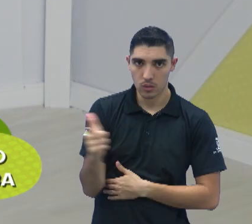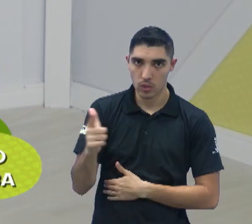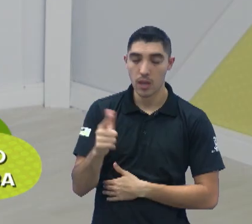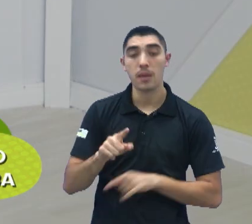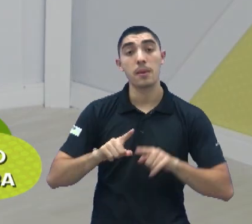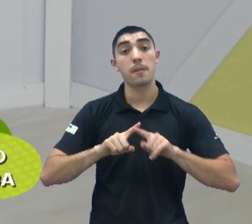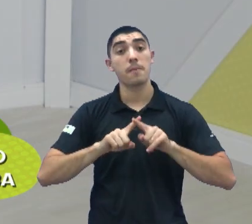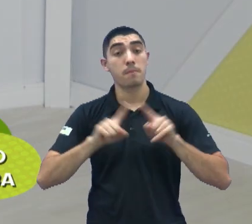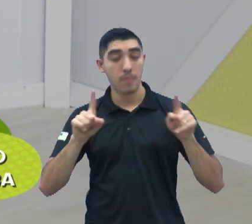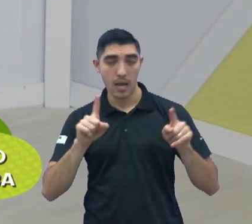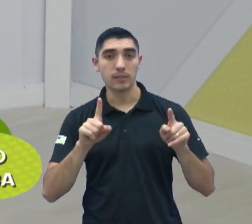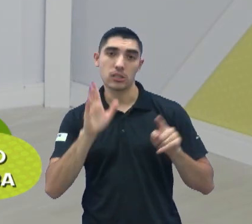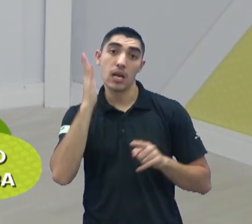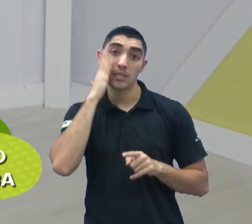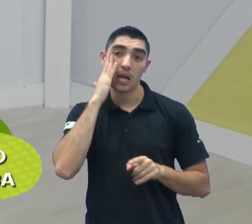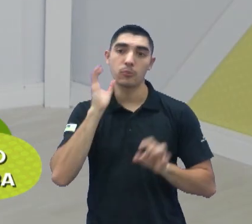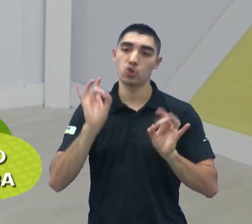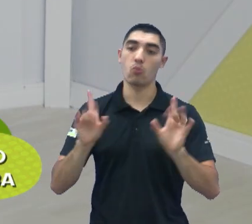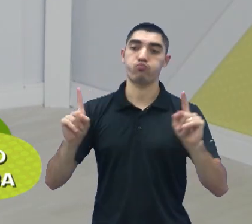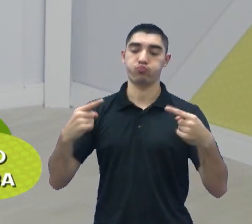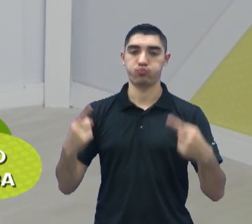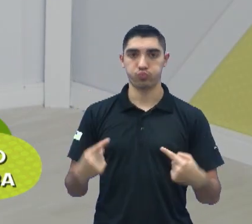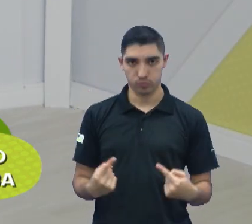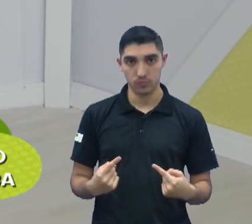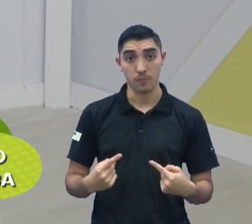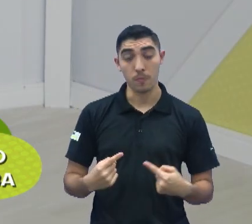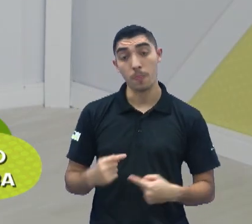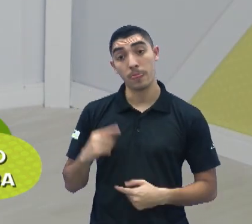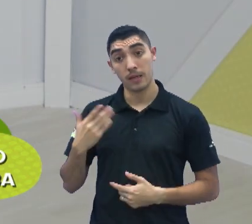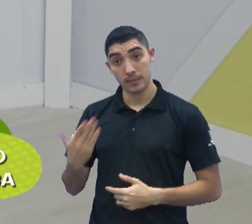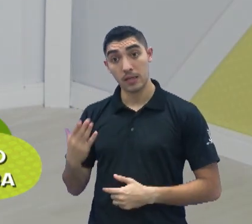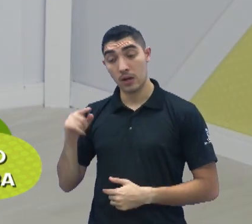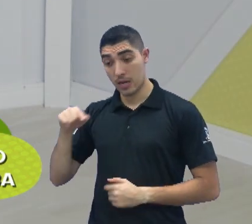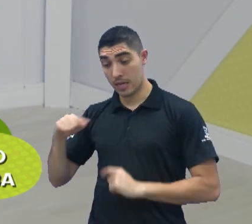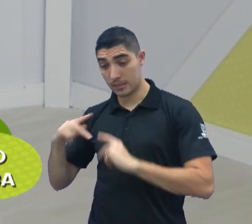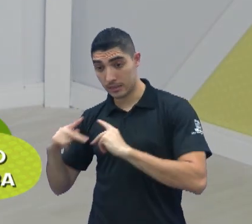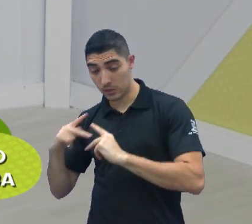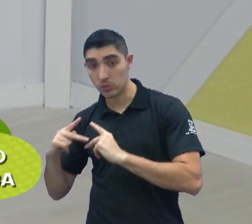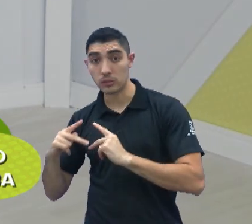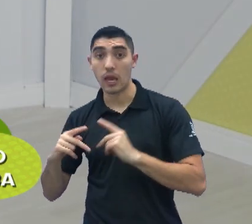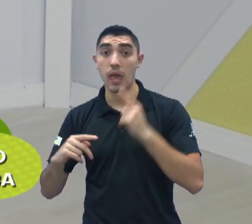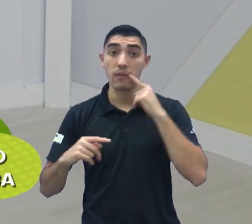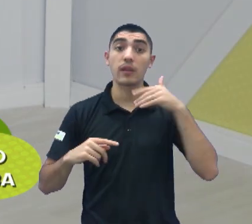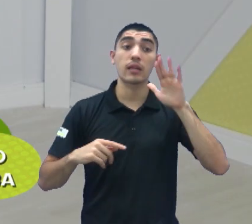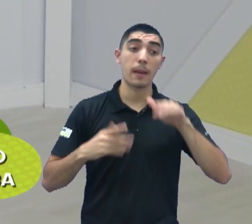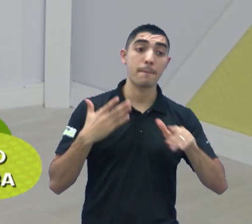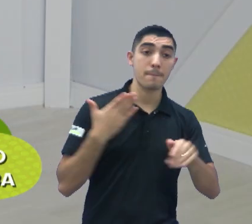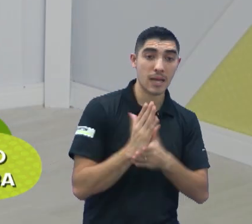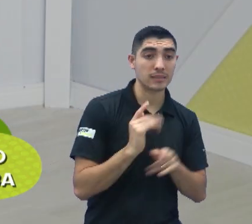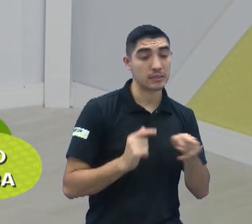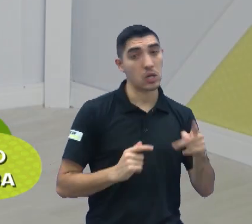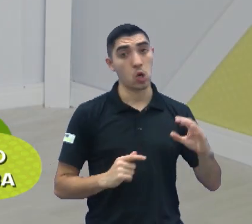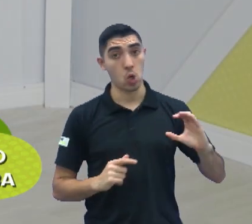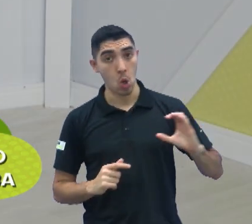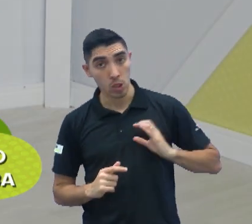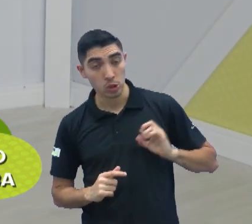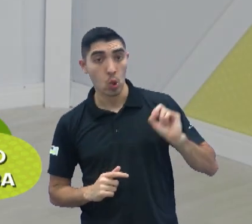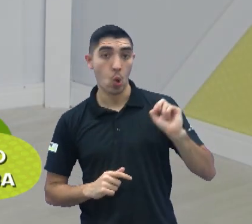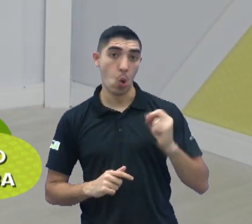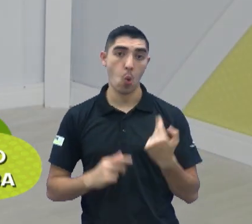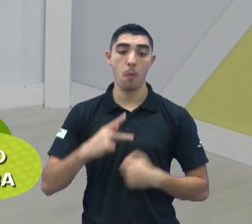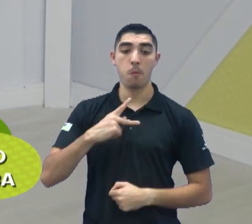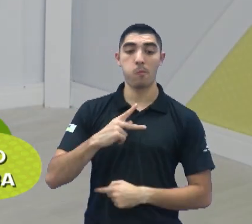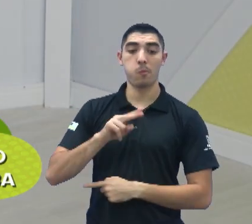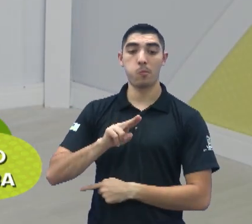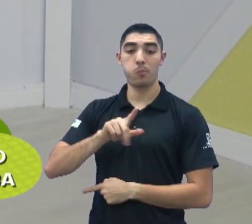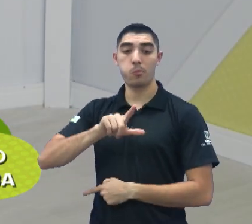vencedor de São José e Pinda enfrenta o vencedor de Pulo e Corinthians, muito mais para o Corinthians. Vamos aguardar,